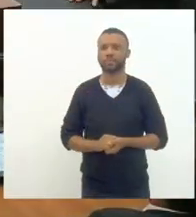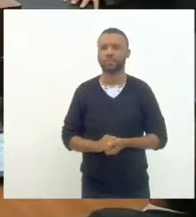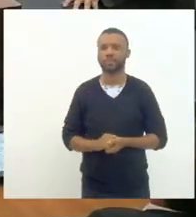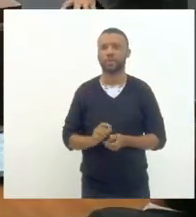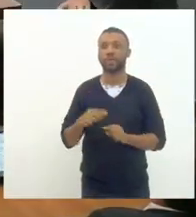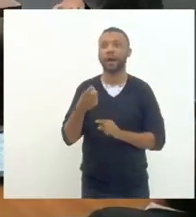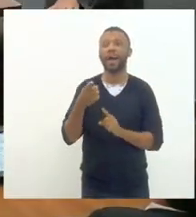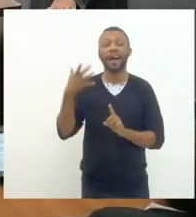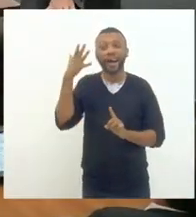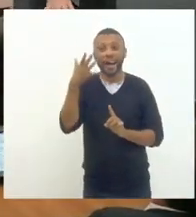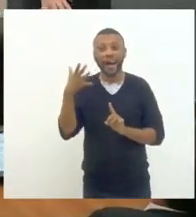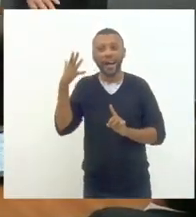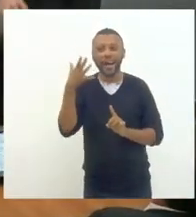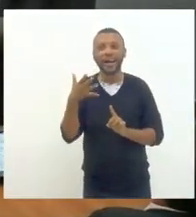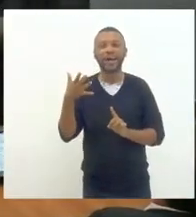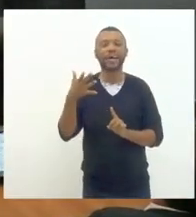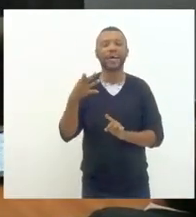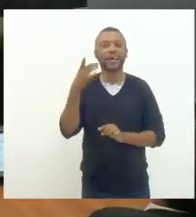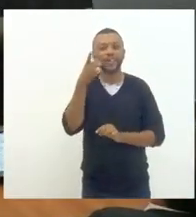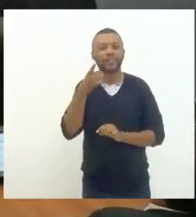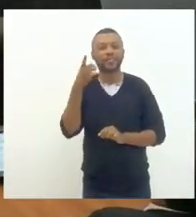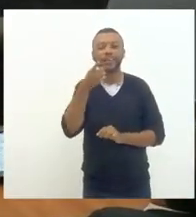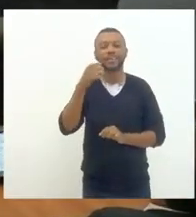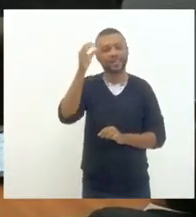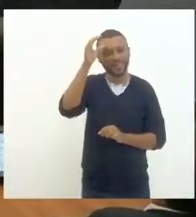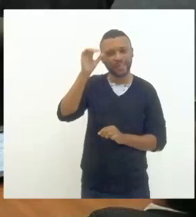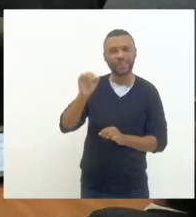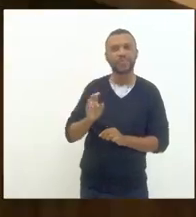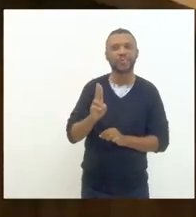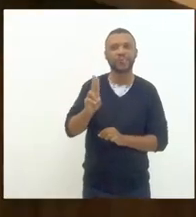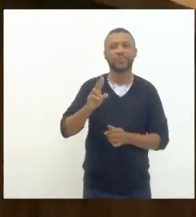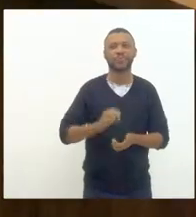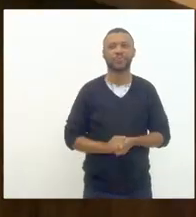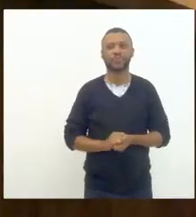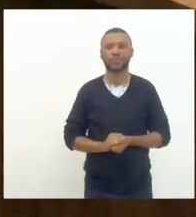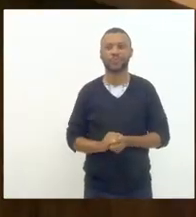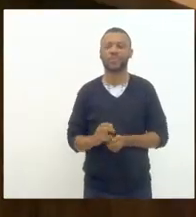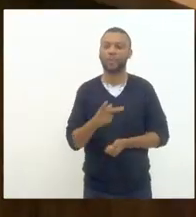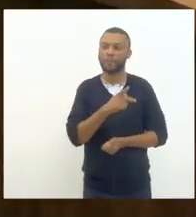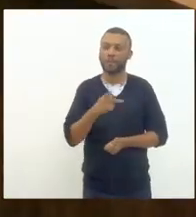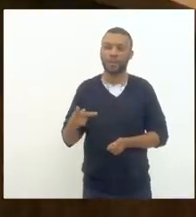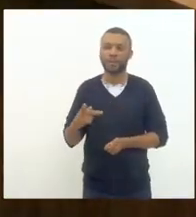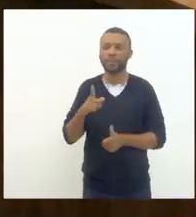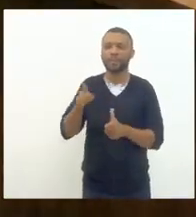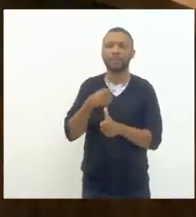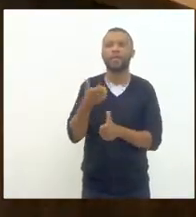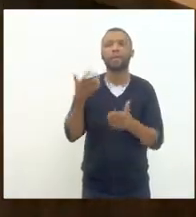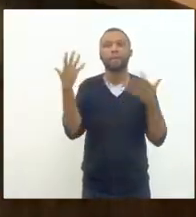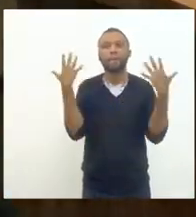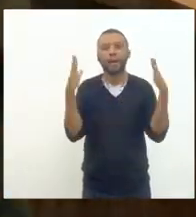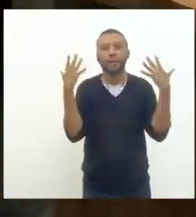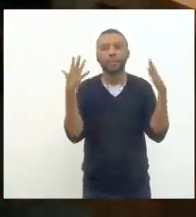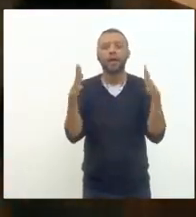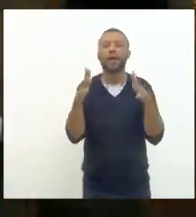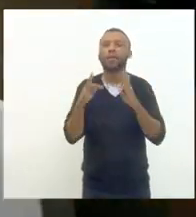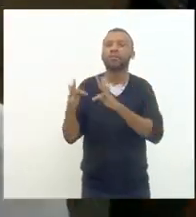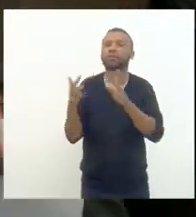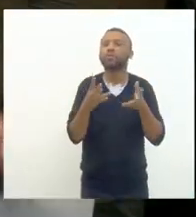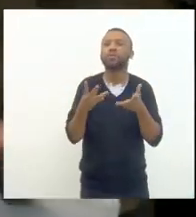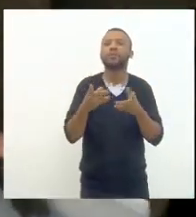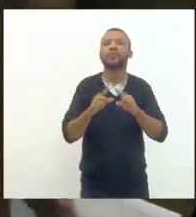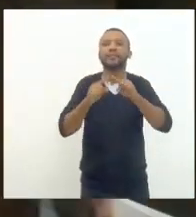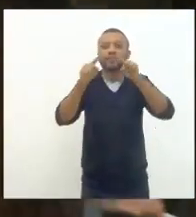Próxima oradora inscrita, a deputada Tia Ju. Senhor presidente, primeiro parabenizar todos os servidores que